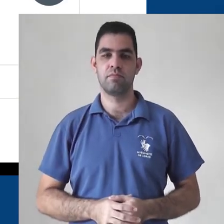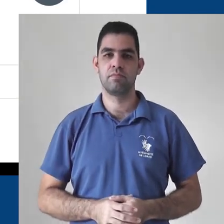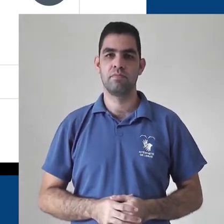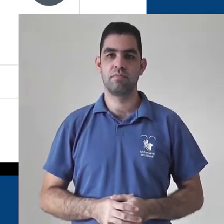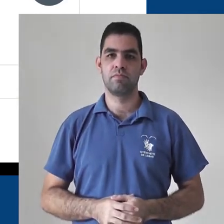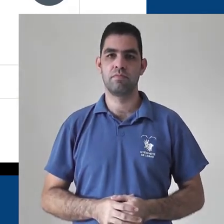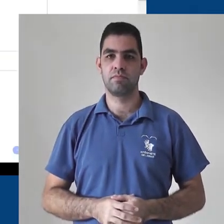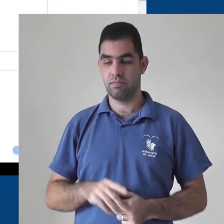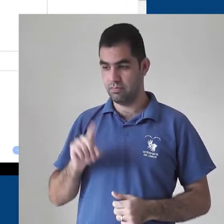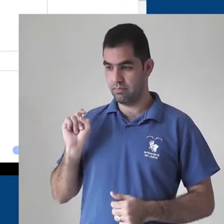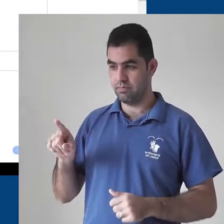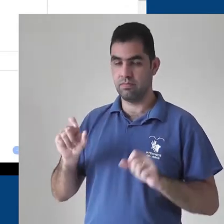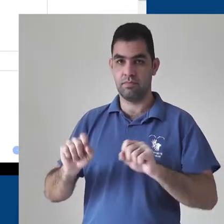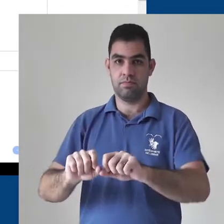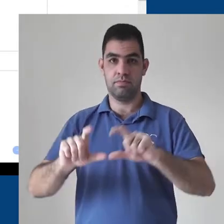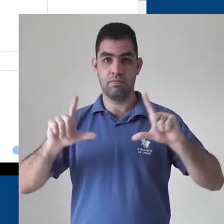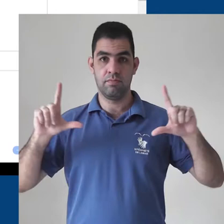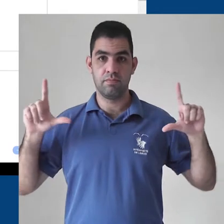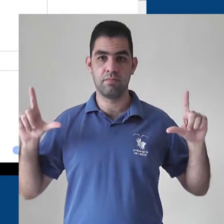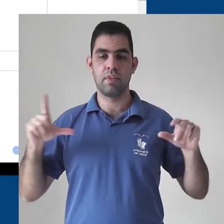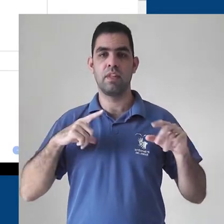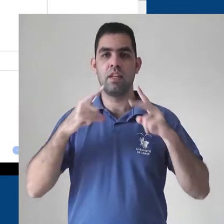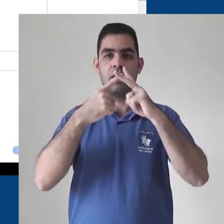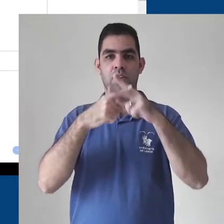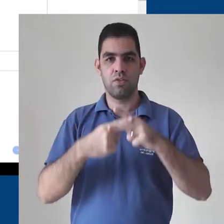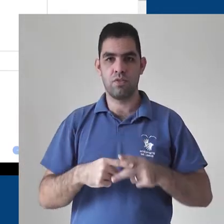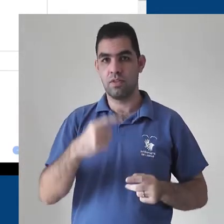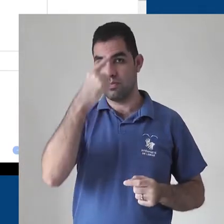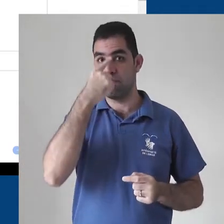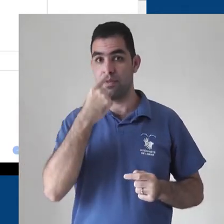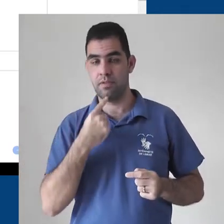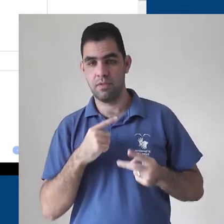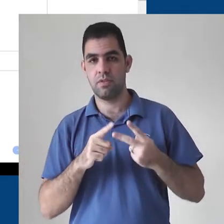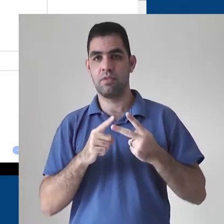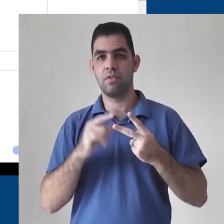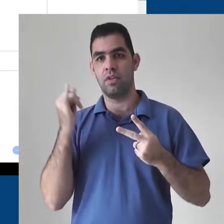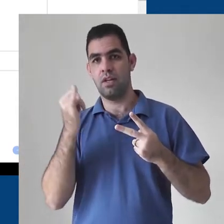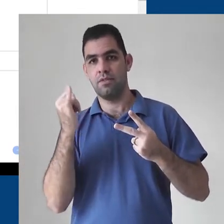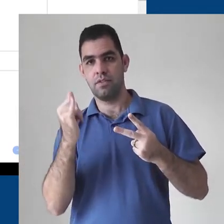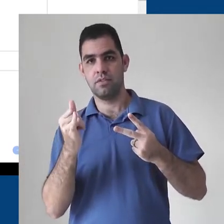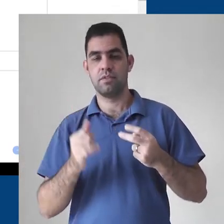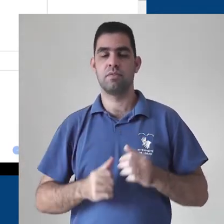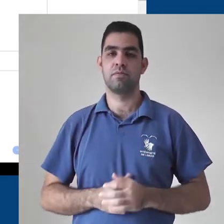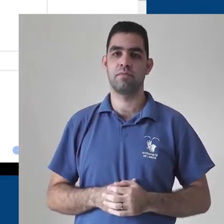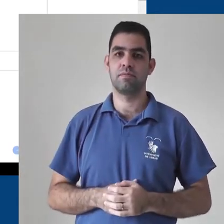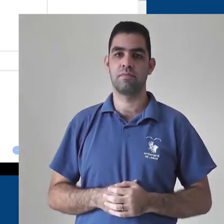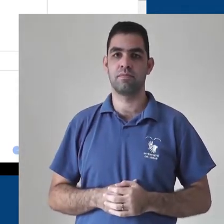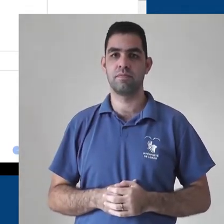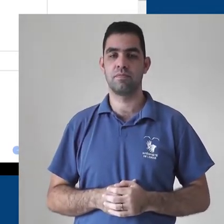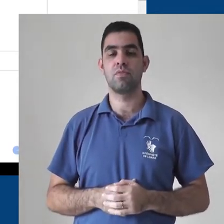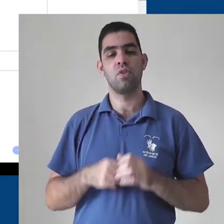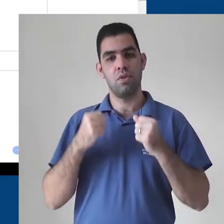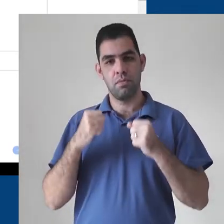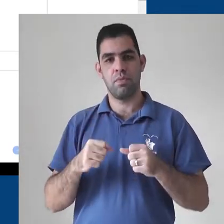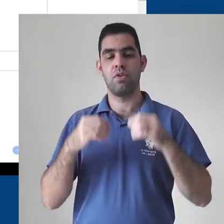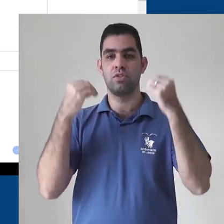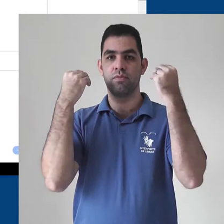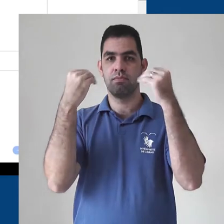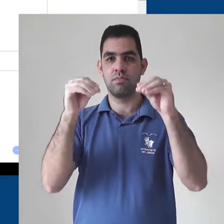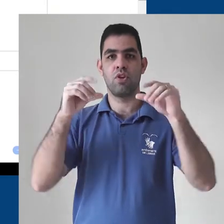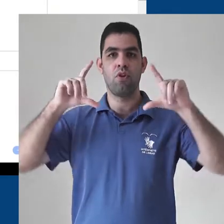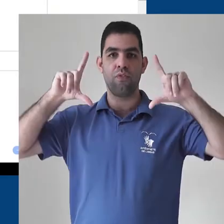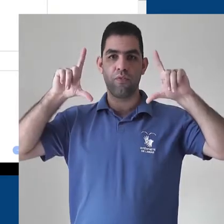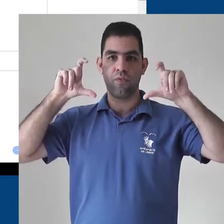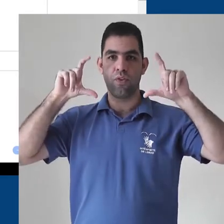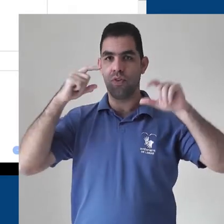esquerdo ao clicar nela você terá acesso às configurações de perfil e de notificações Você pode adicionar ou alterar